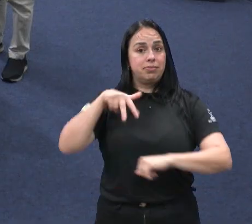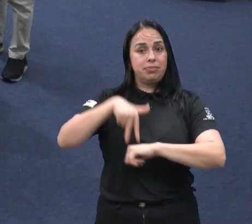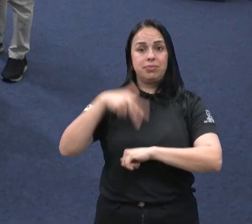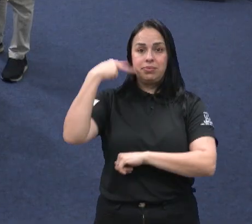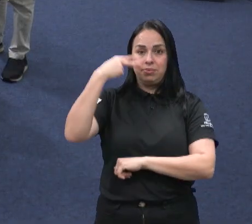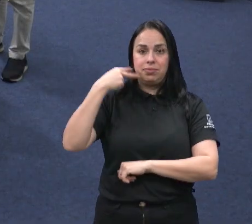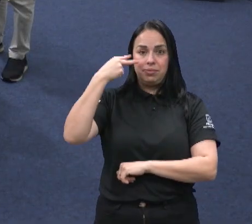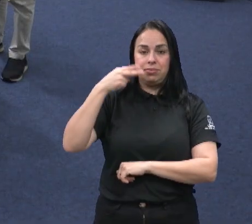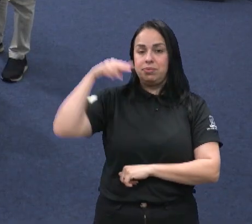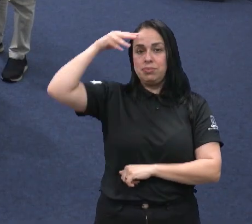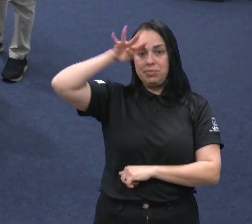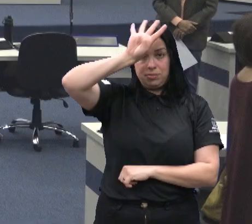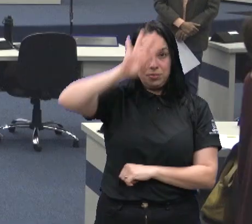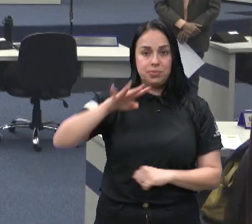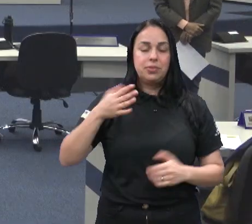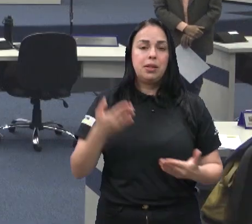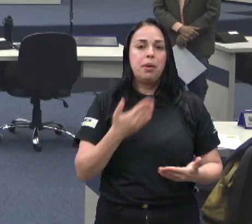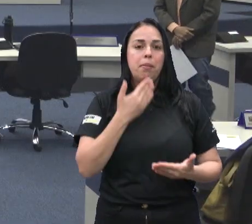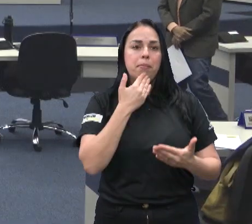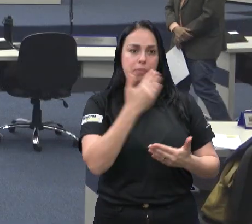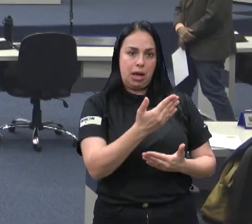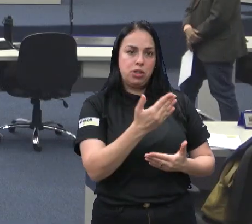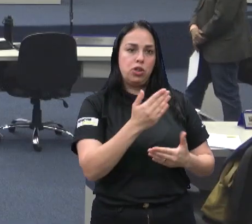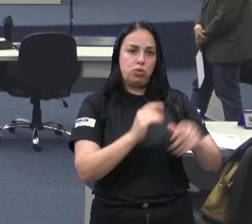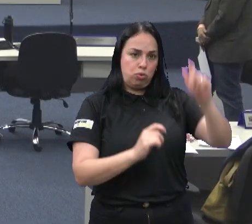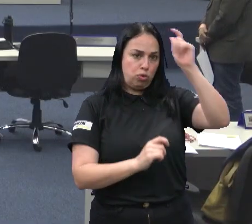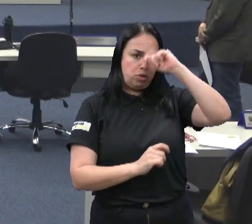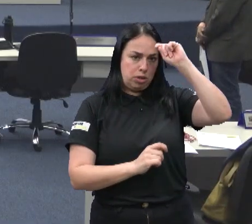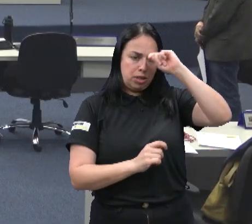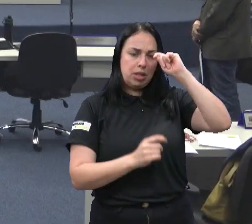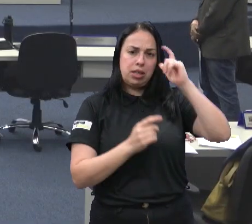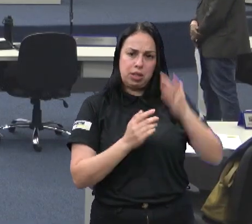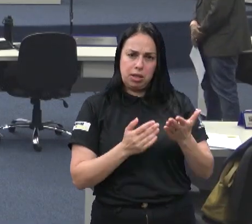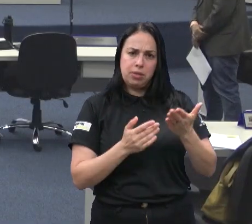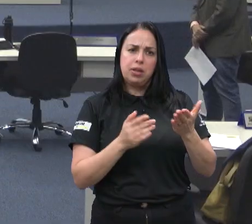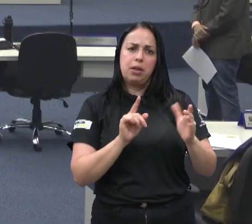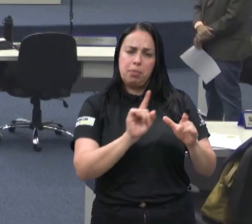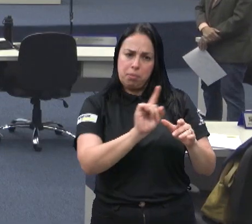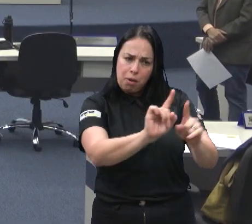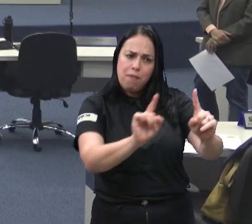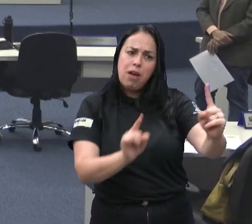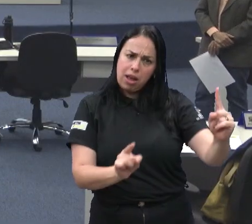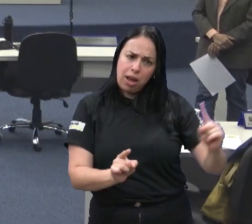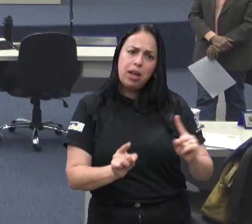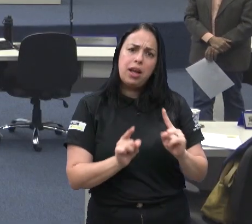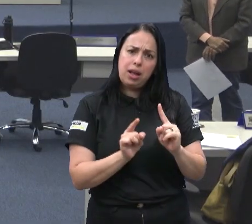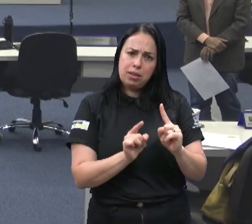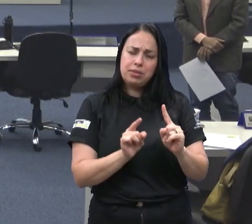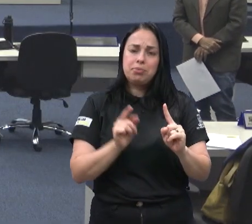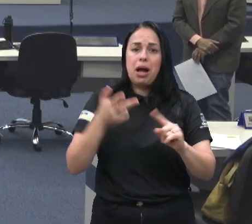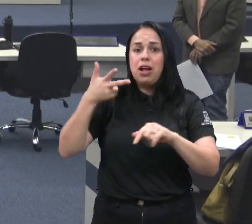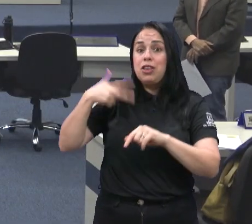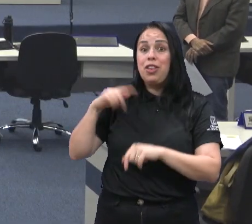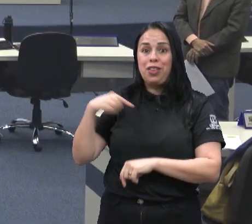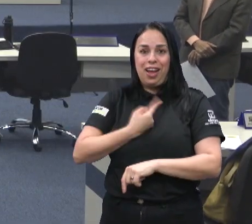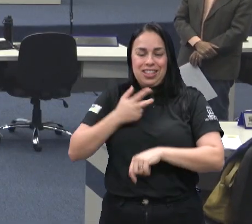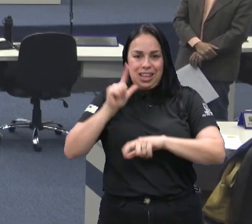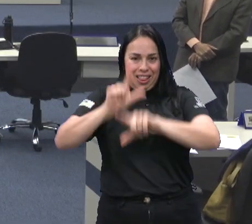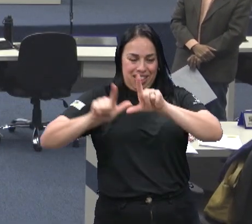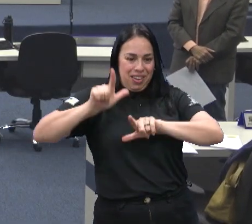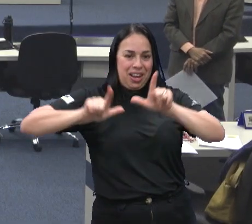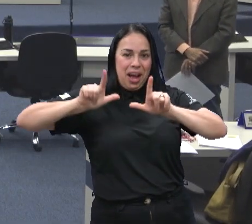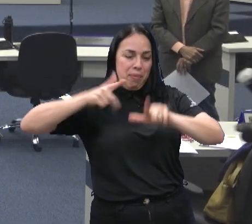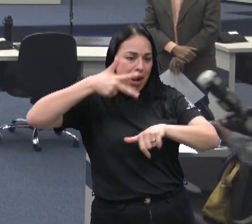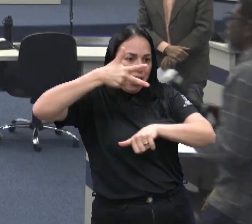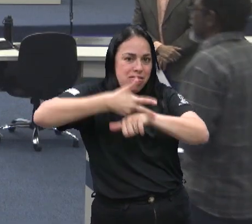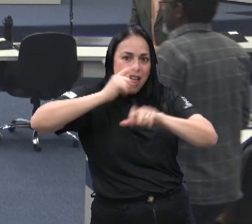vereador Sena. Peço para o GCM que está sendo manejado pelo Zé Luiz chegar aqui para frente para a TV Câmara, poder mostrar de quem que